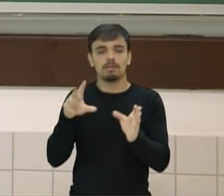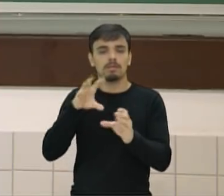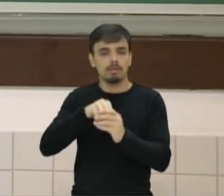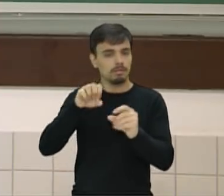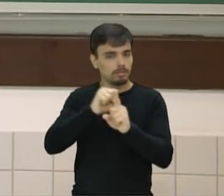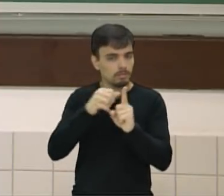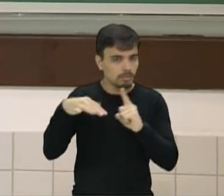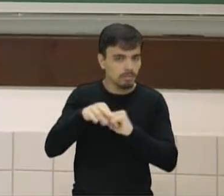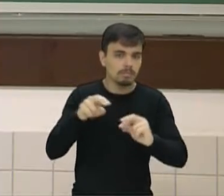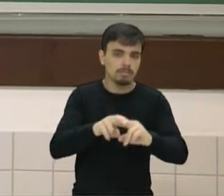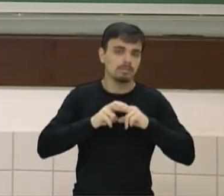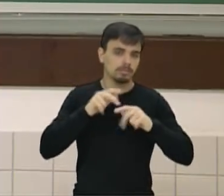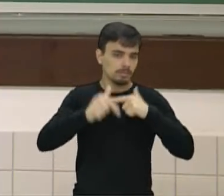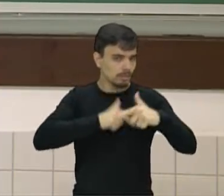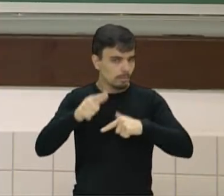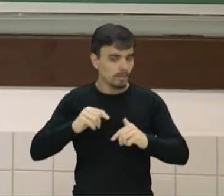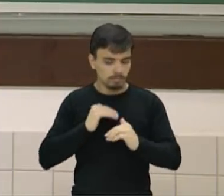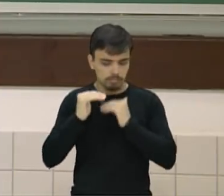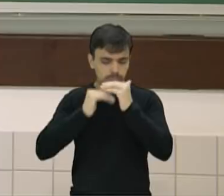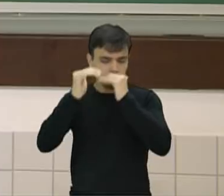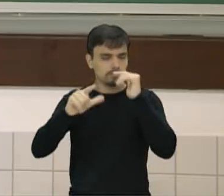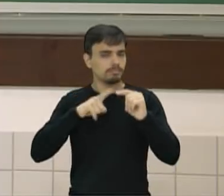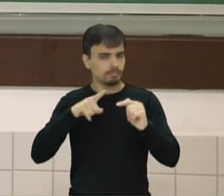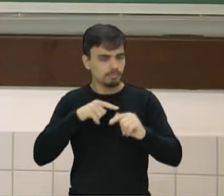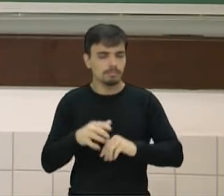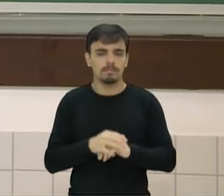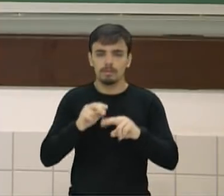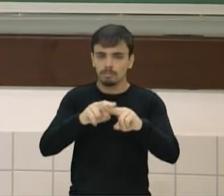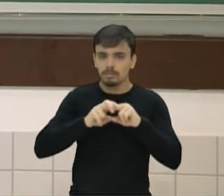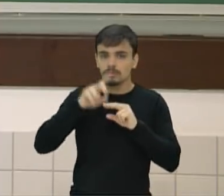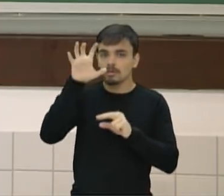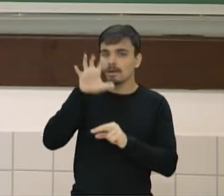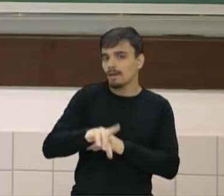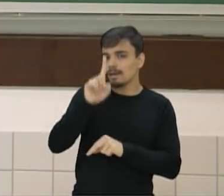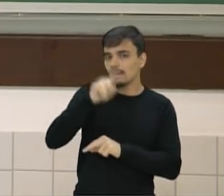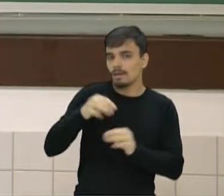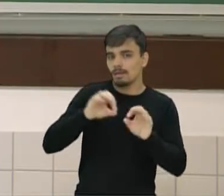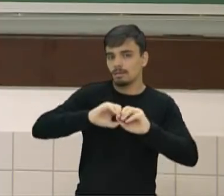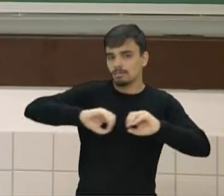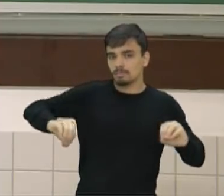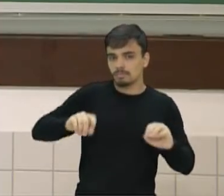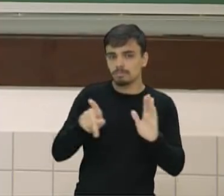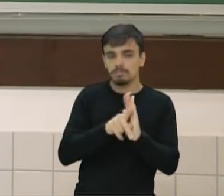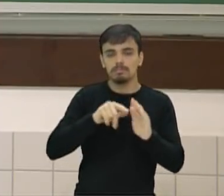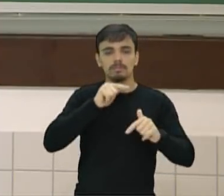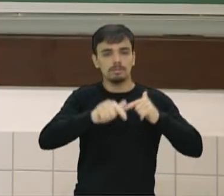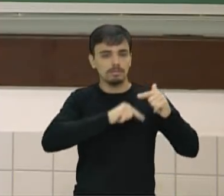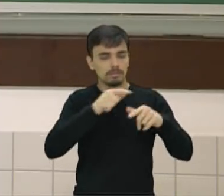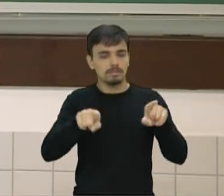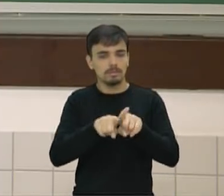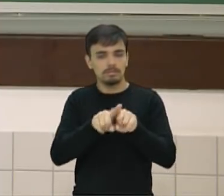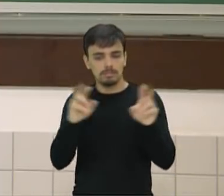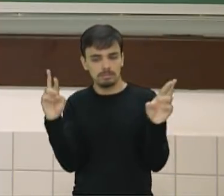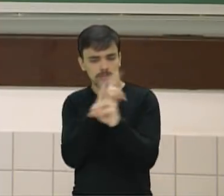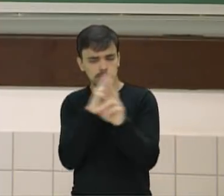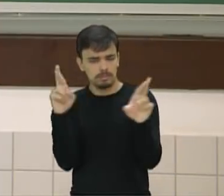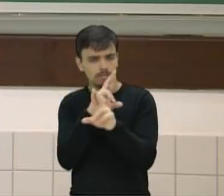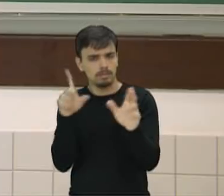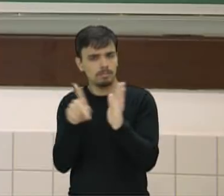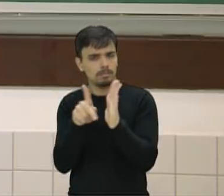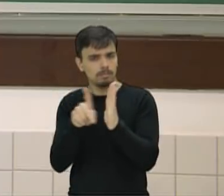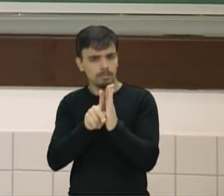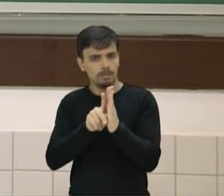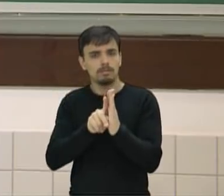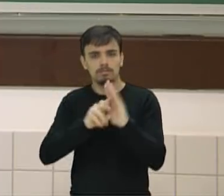pelas profissões que desempenham. Então, essa é a divisão do trabalho. E essa integração, esse relacionamento entre as pessoas